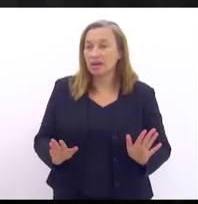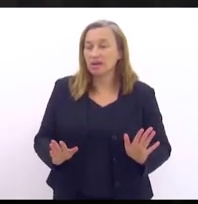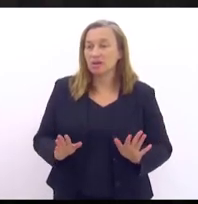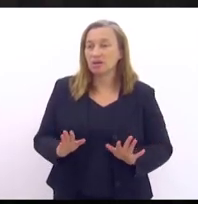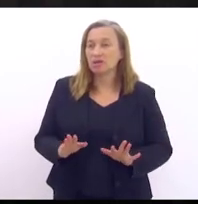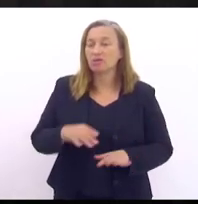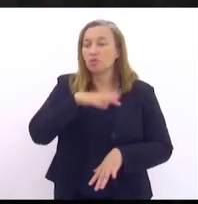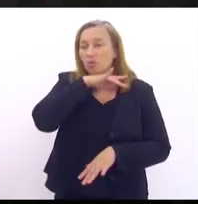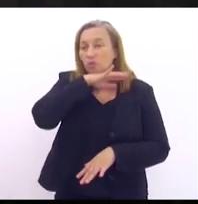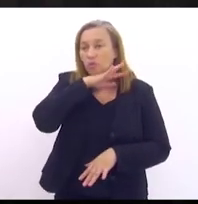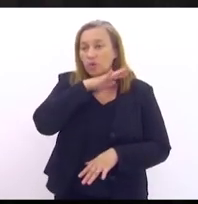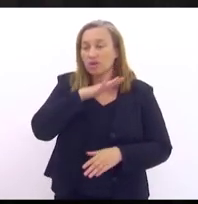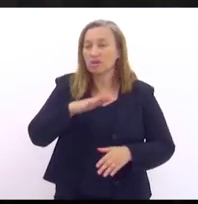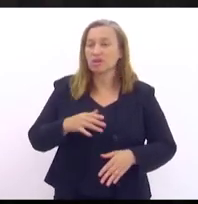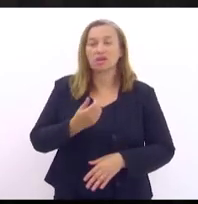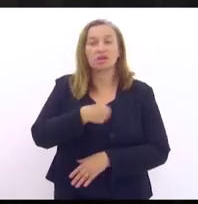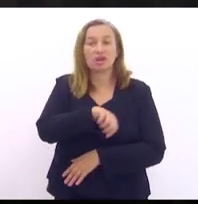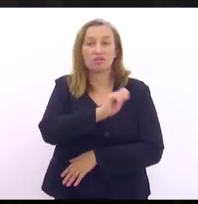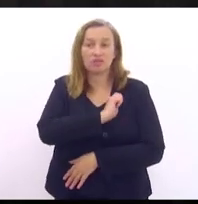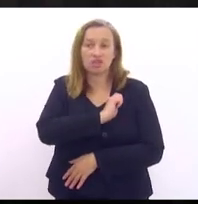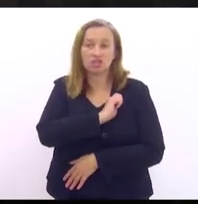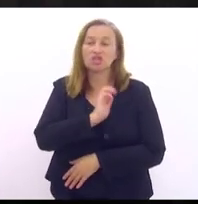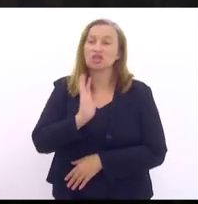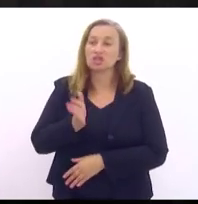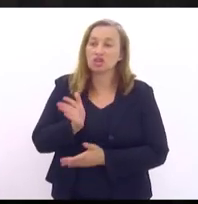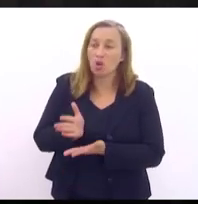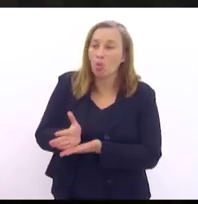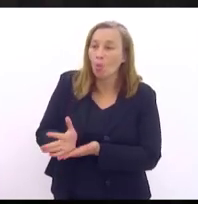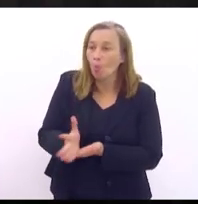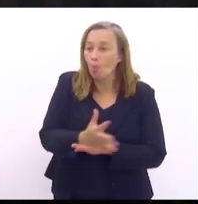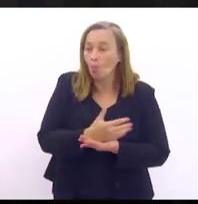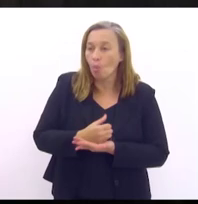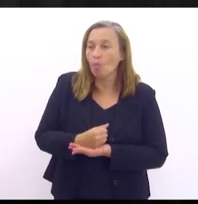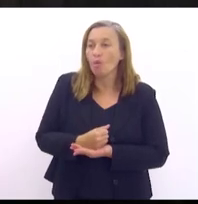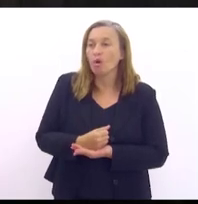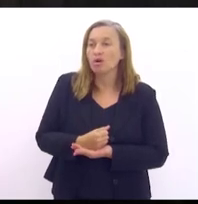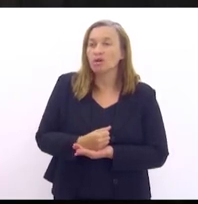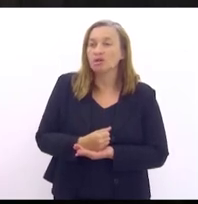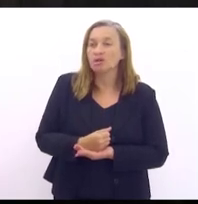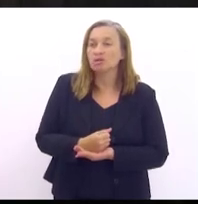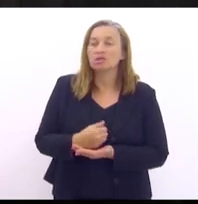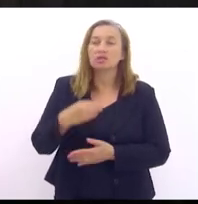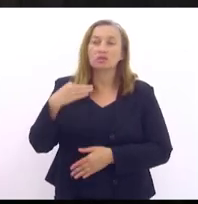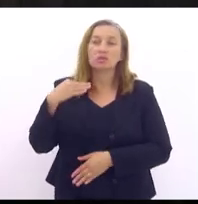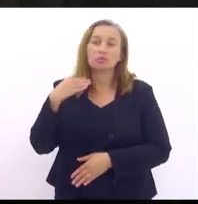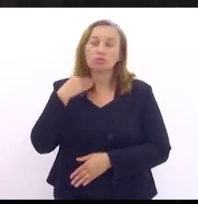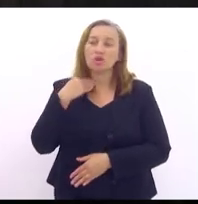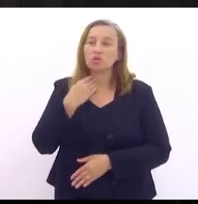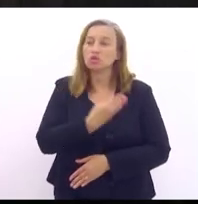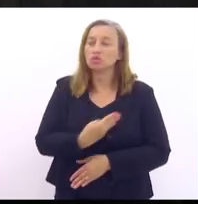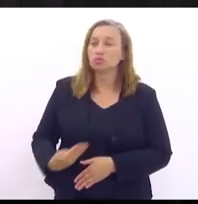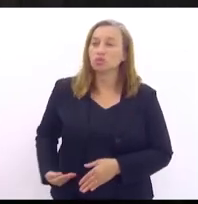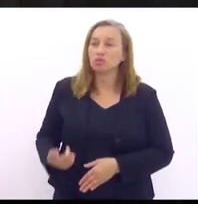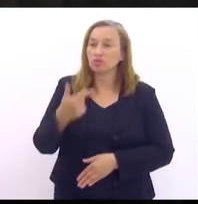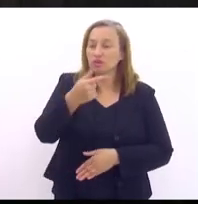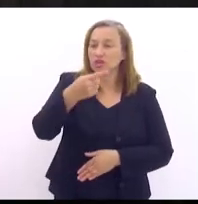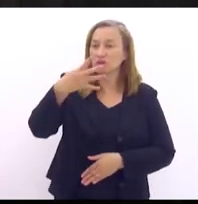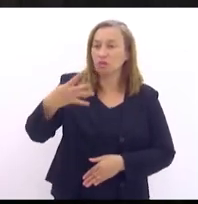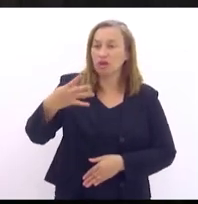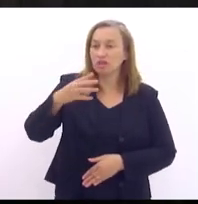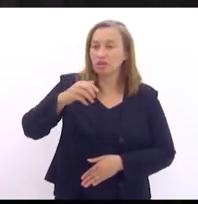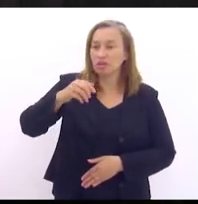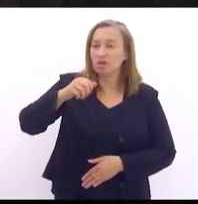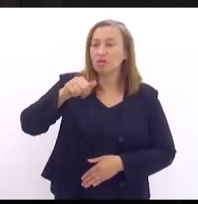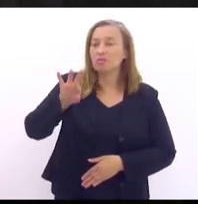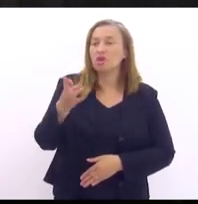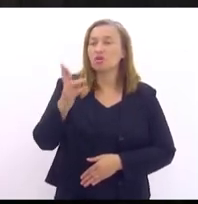incentivo fiscal, que já toma dos cofres públicos 24 bilhões de reais por ano. Então,